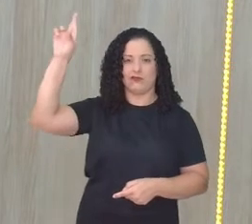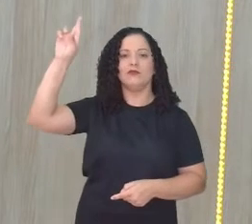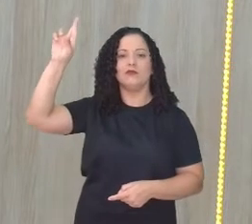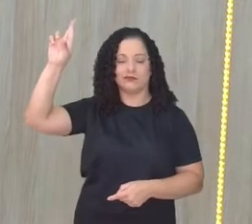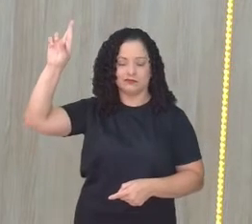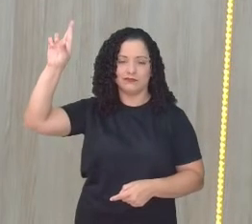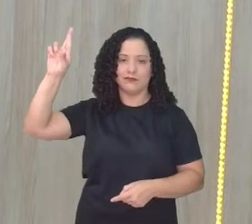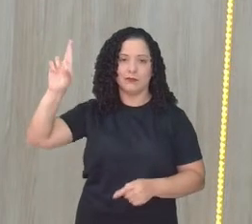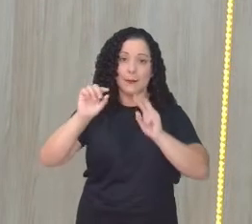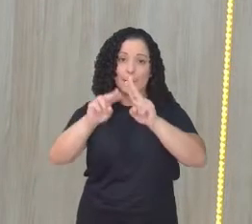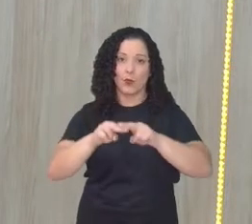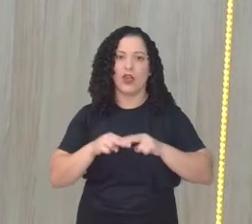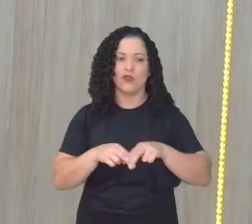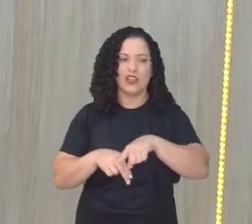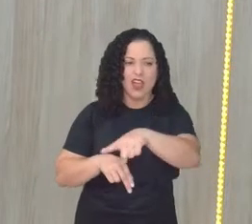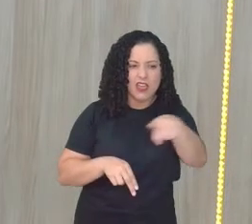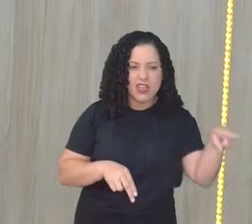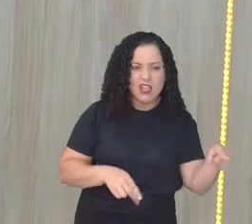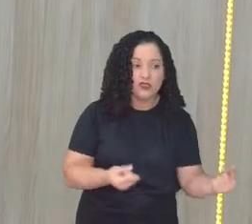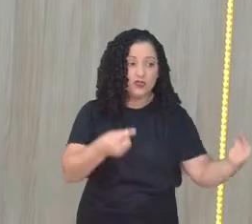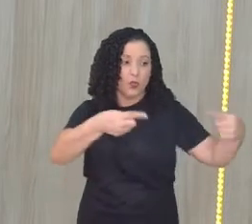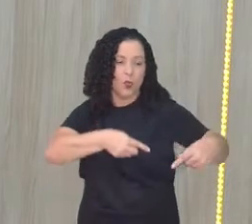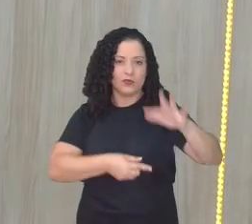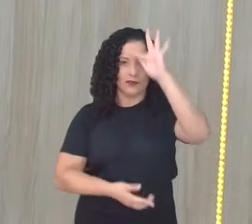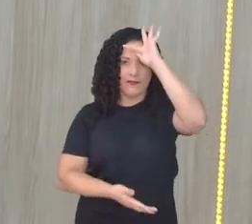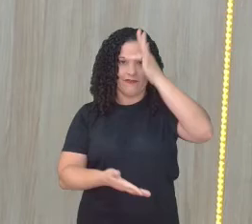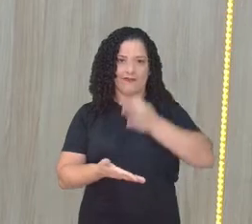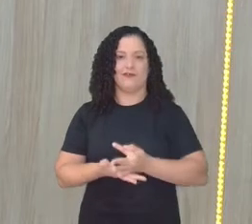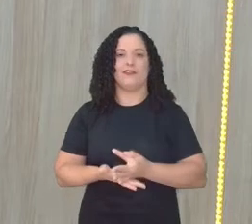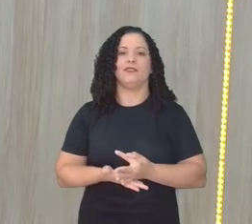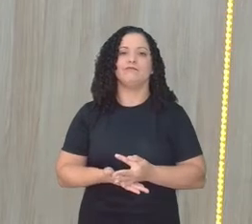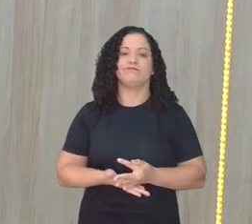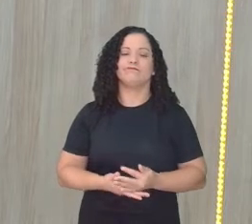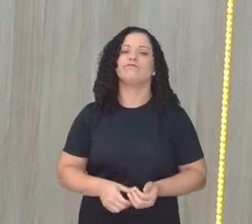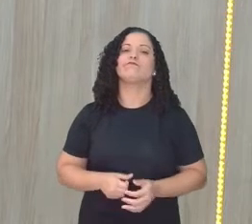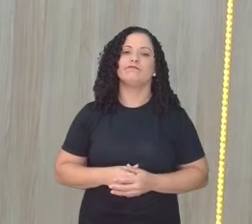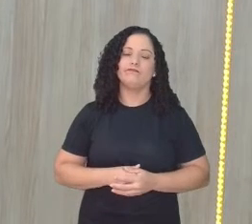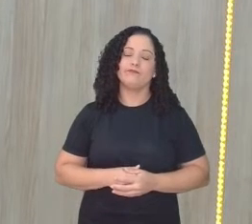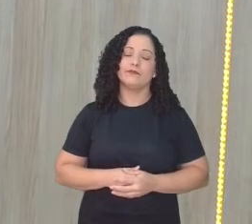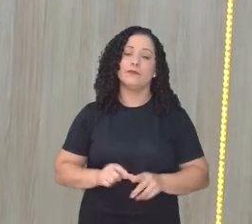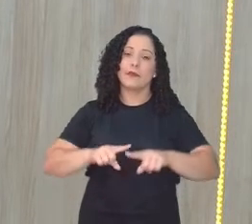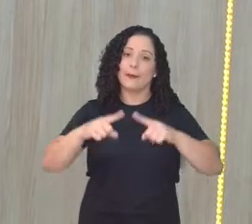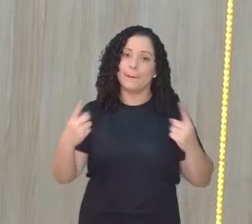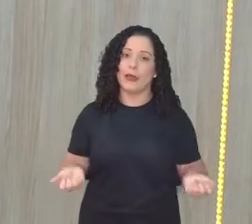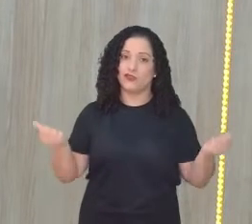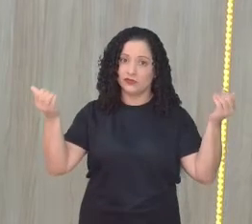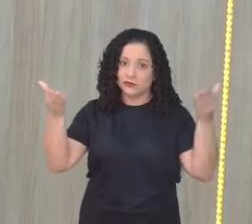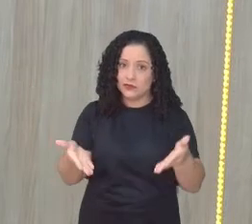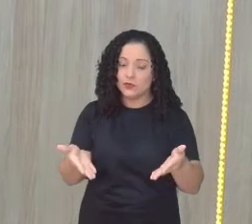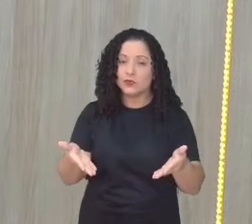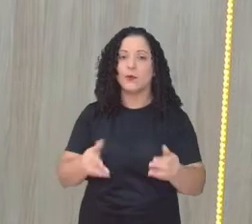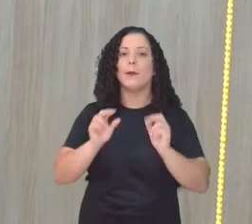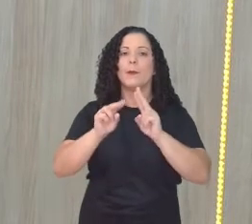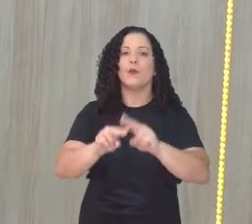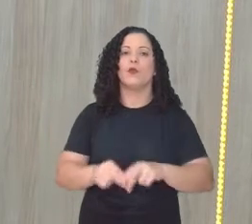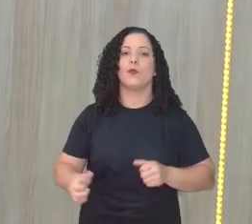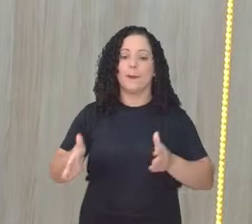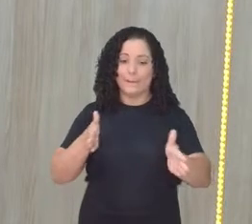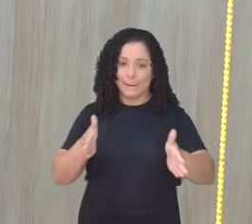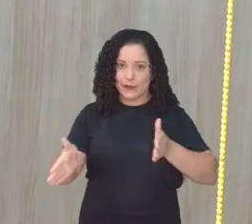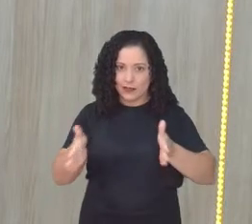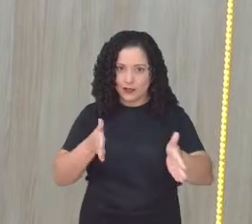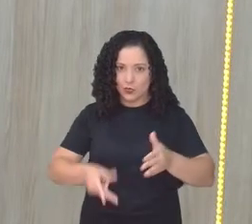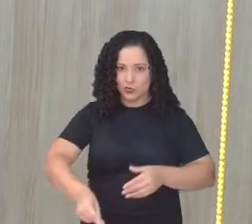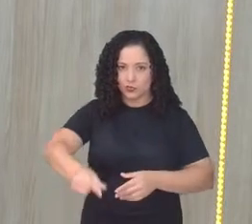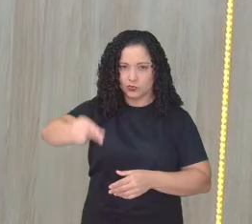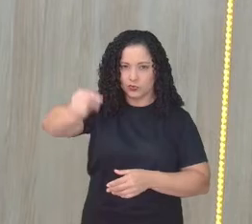subvertendo, né, a fé cristã naquele período. Mas vejam, isso porque naquele período, né,